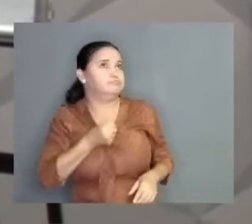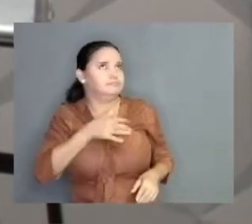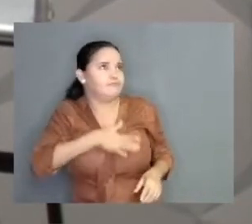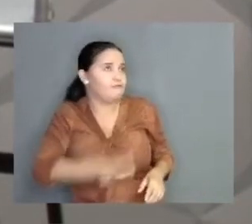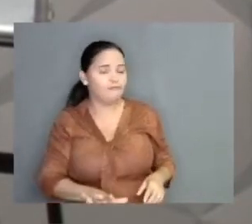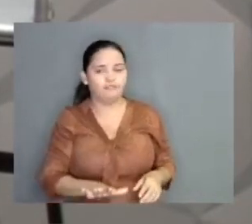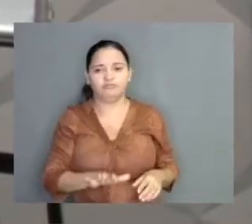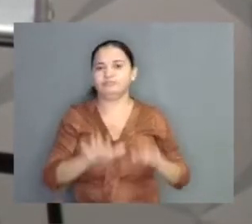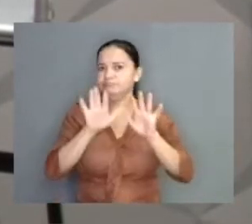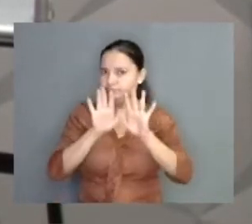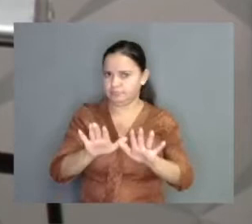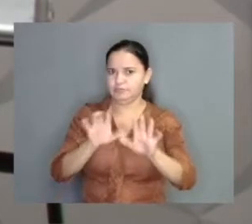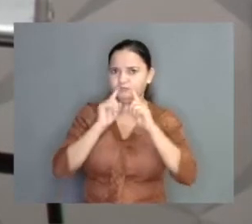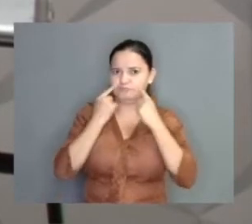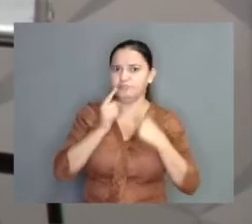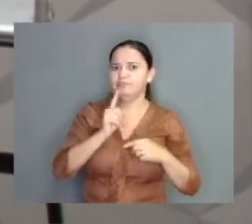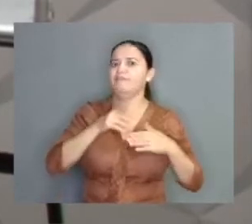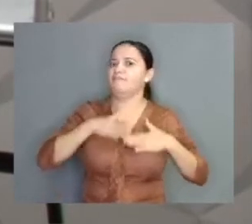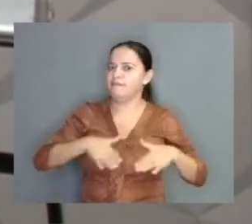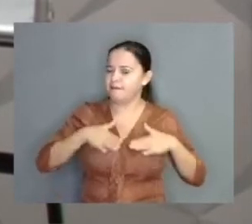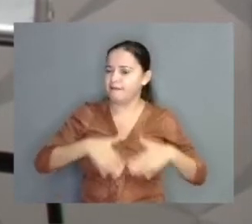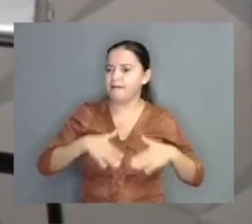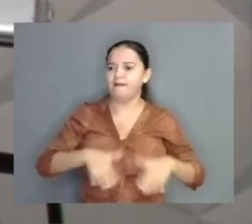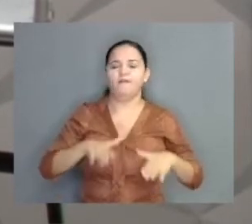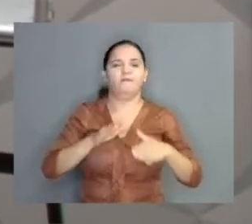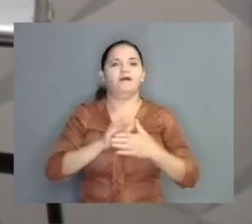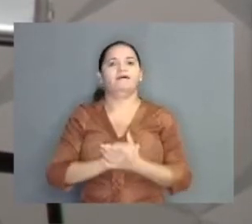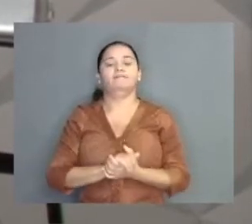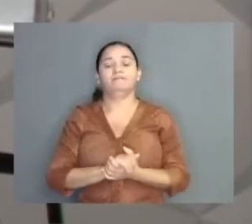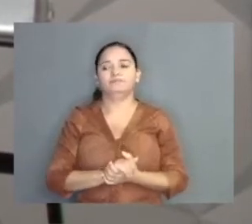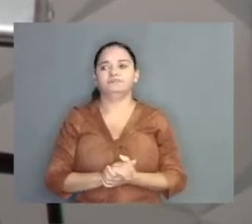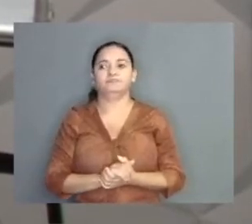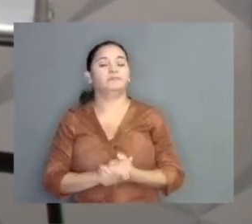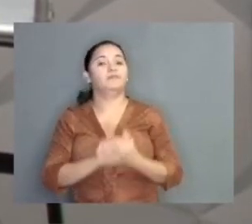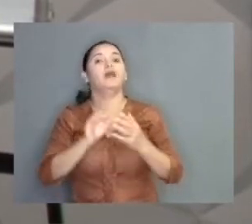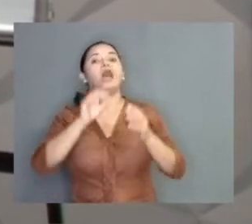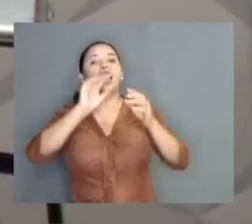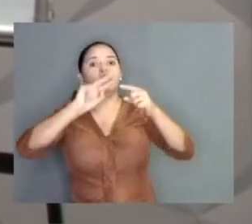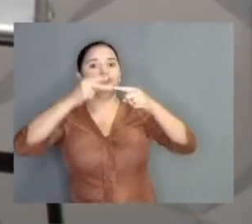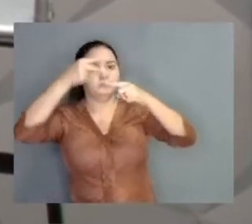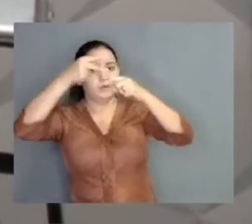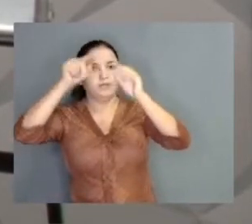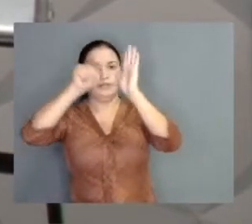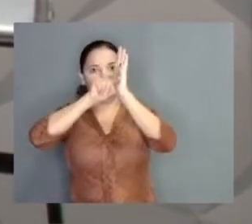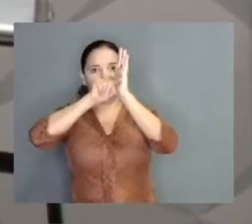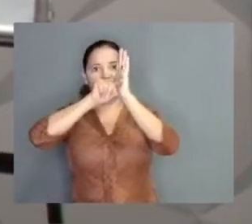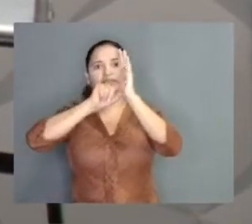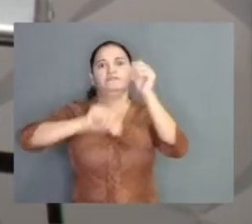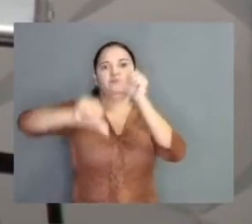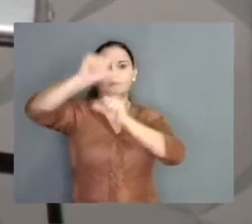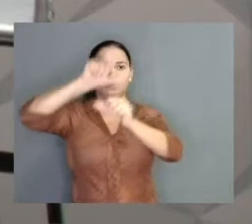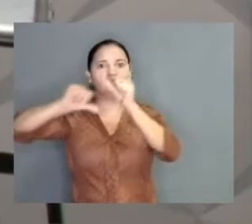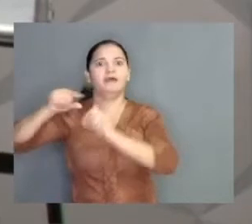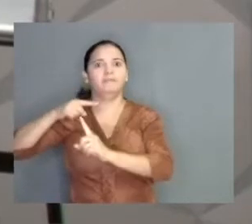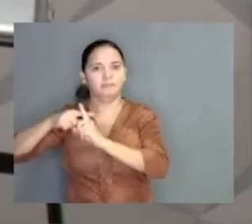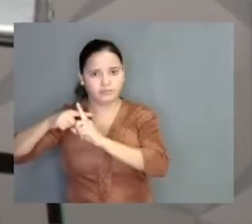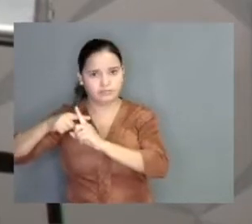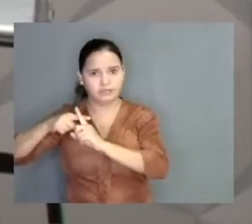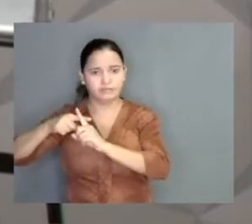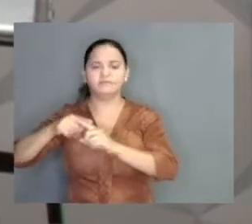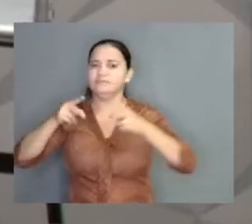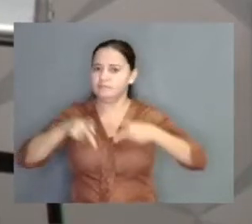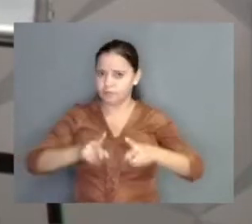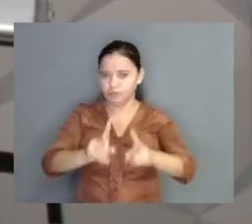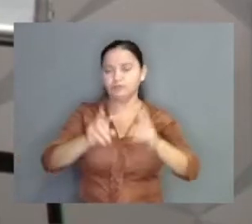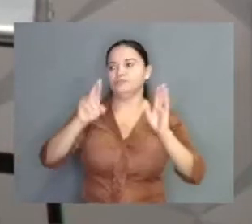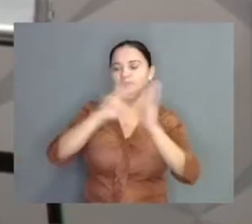e vamos aqui, ó. Expoente negativo. Qual é o preço? Inverter para deixar ele positivo? Segue a